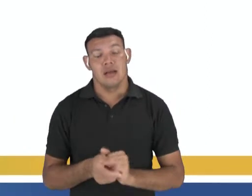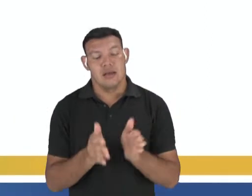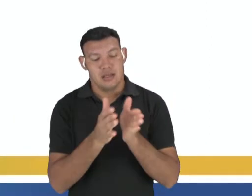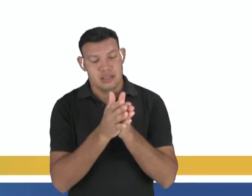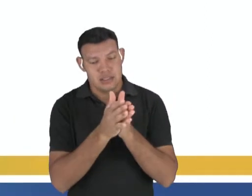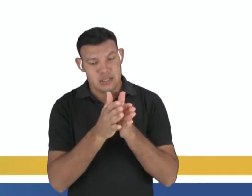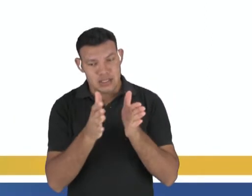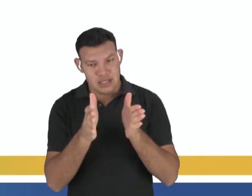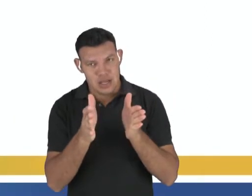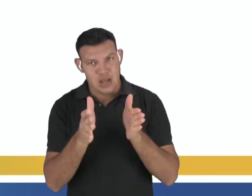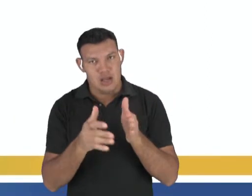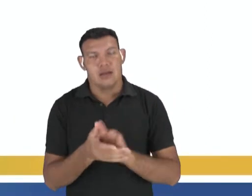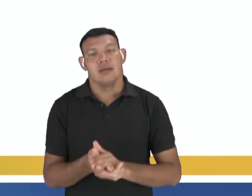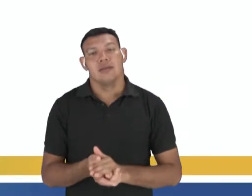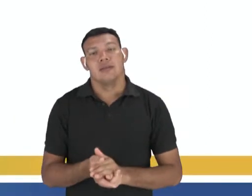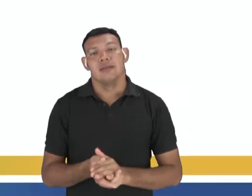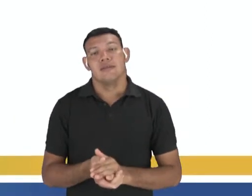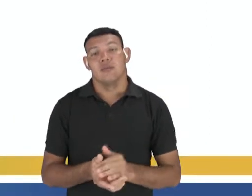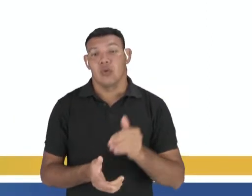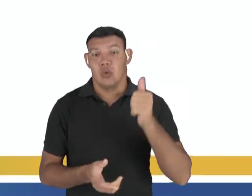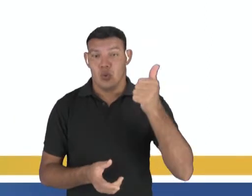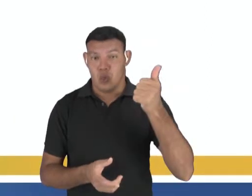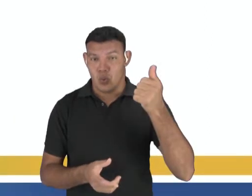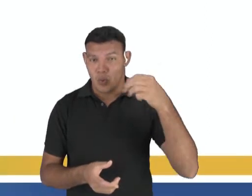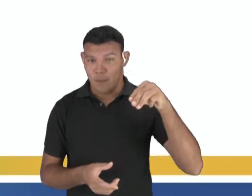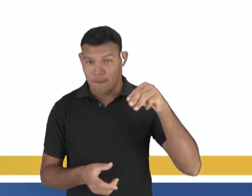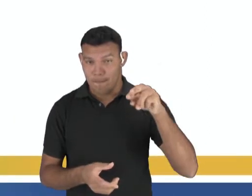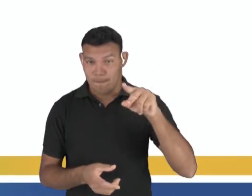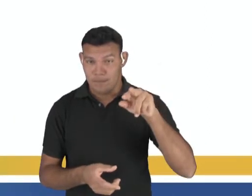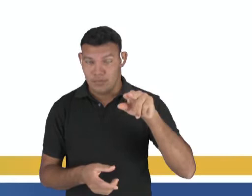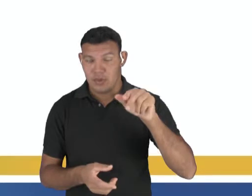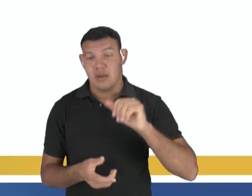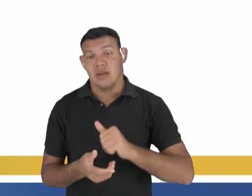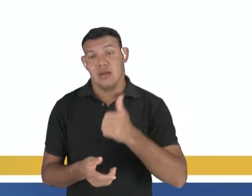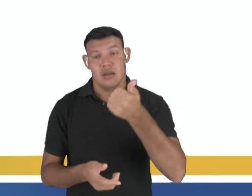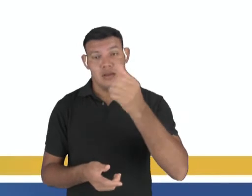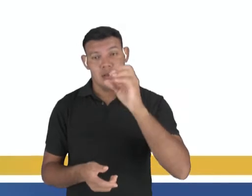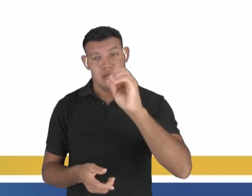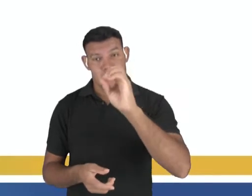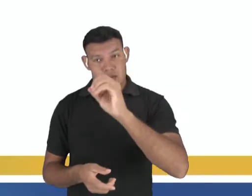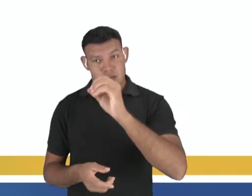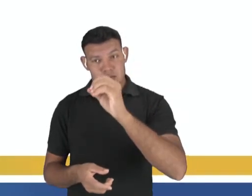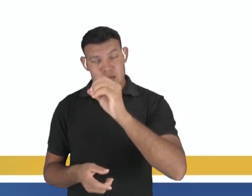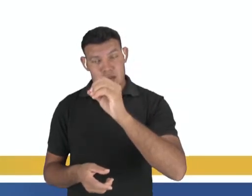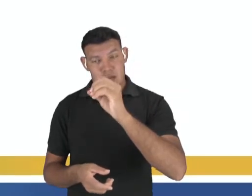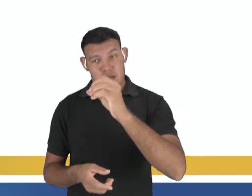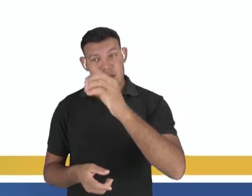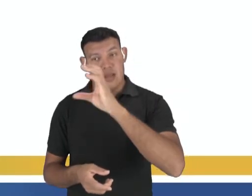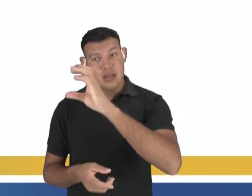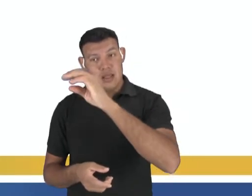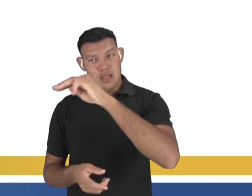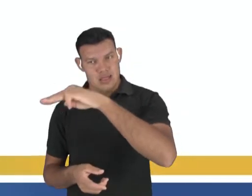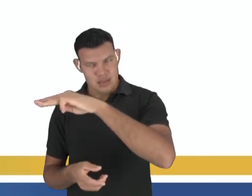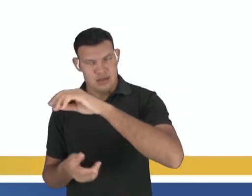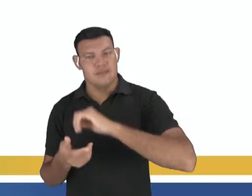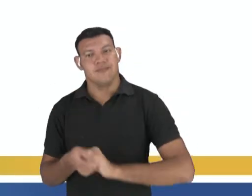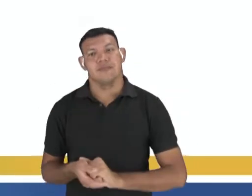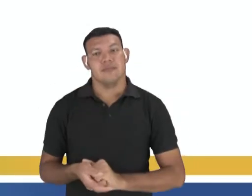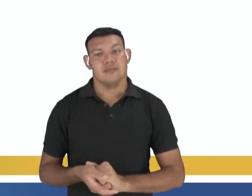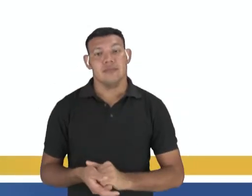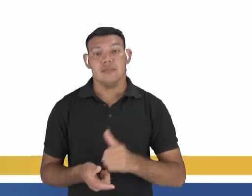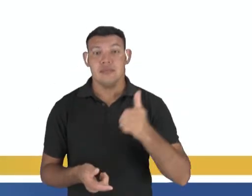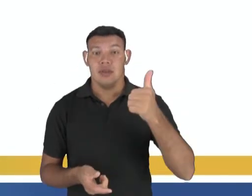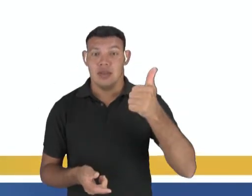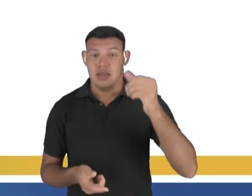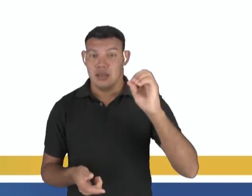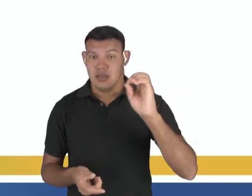centímetros, certinho? E cada centímetro, por sua vez, tem 10 milímetros. Assim sendo, em um metro nós